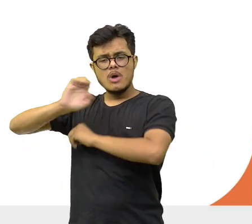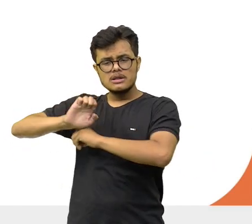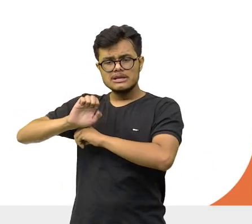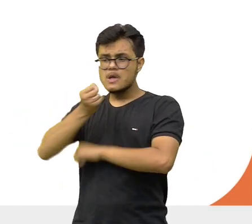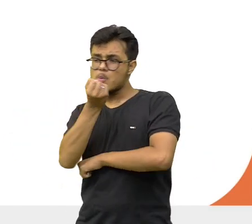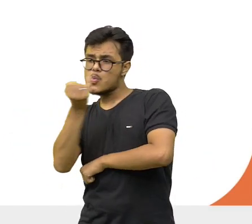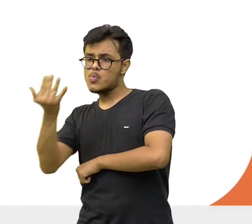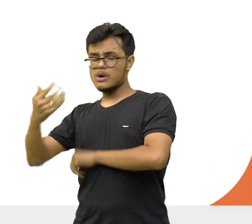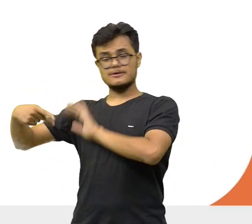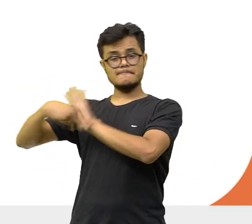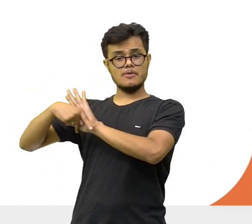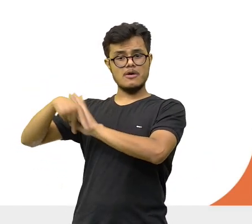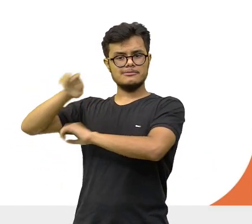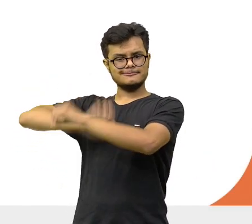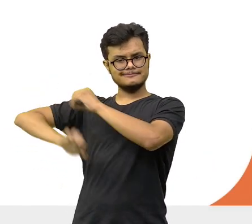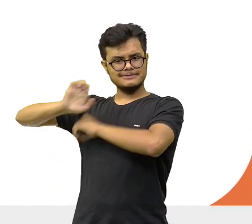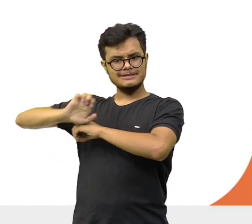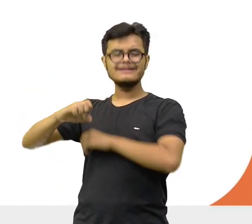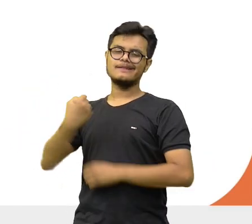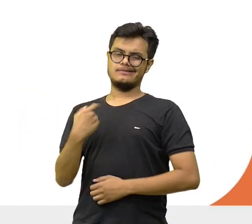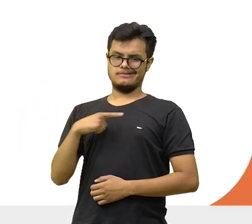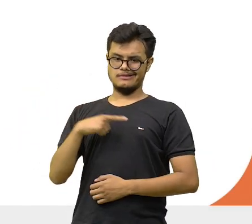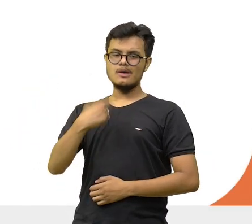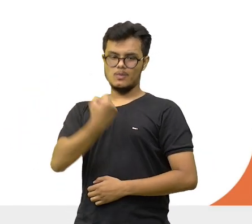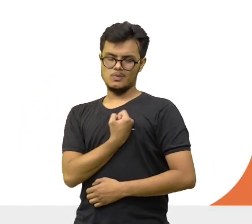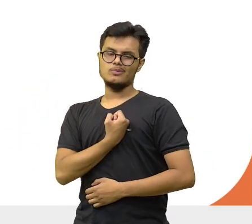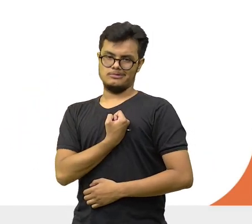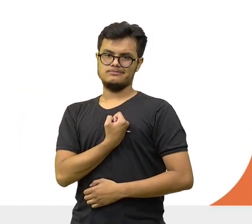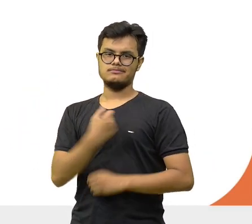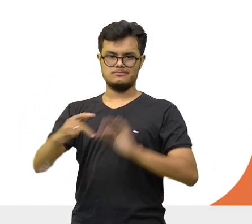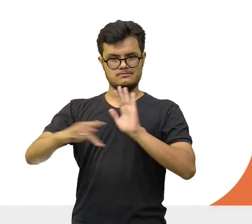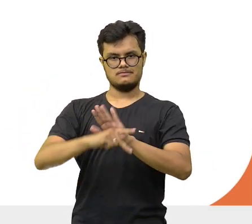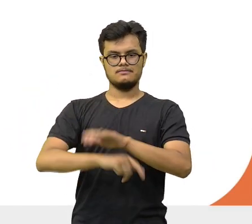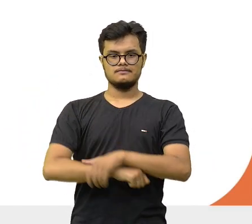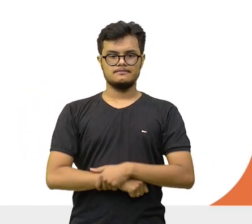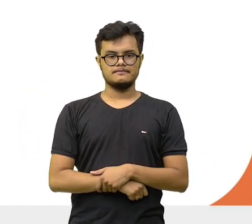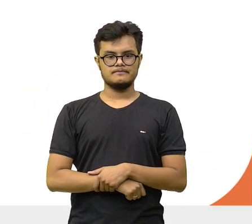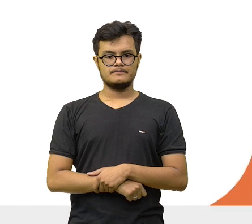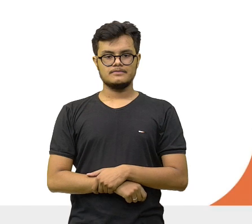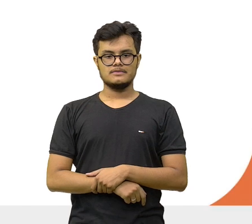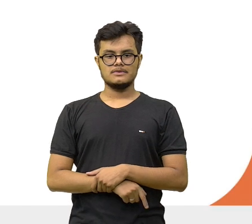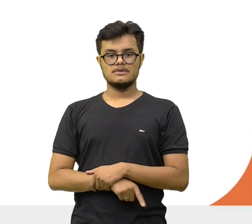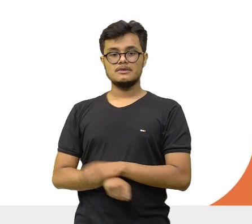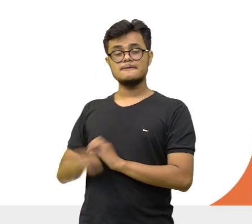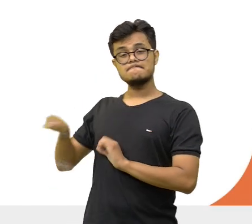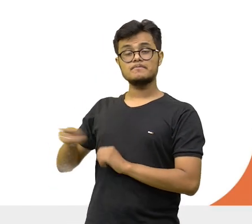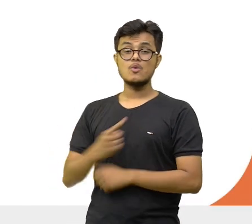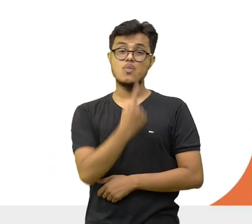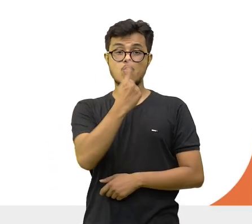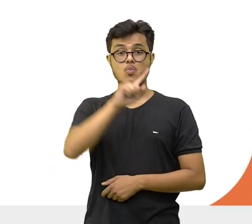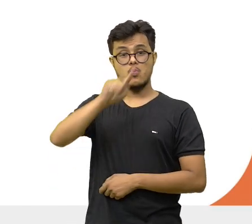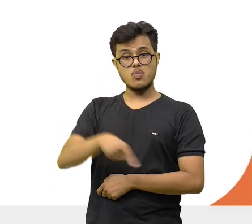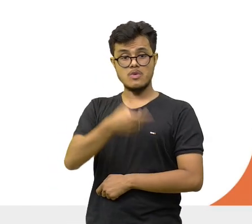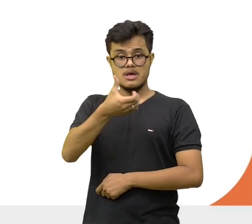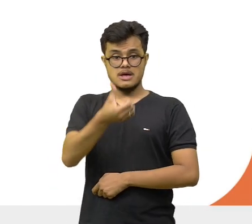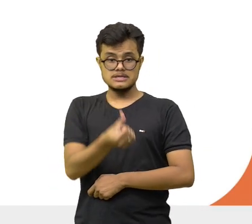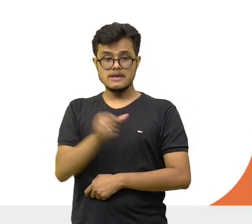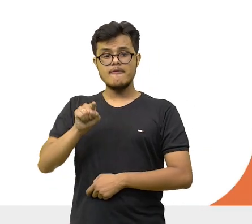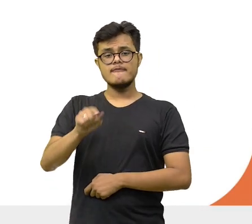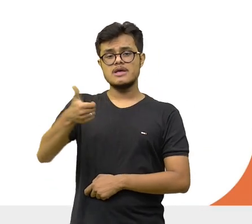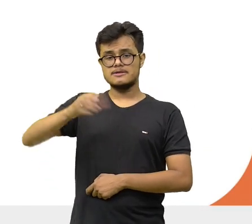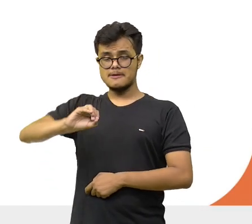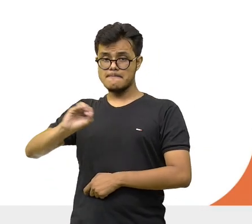carga elementar. E ela tem um valor específico, ela tem um valor de 1,6 vezes 10 a